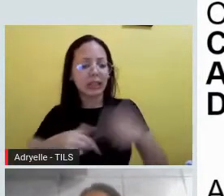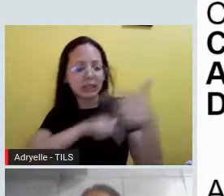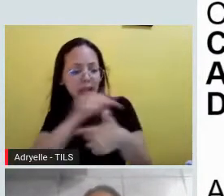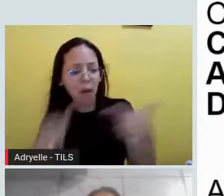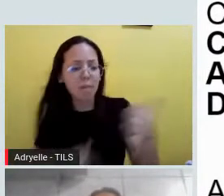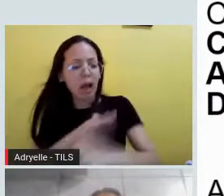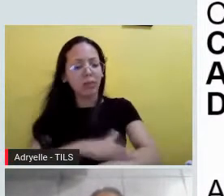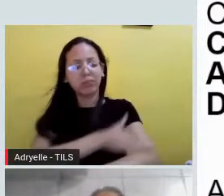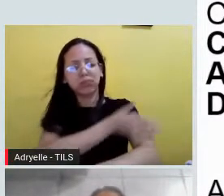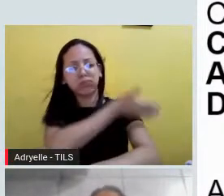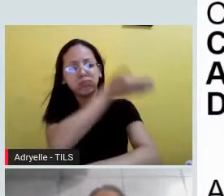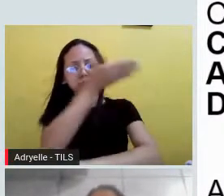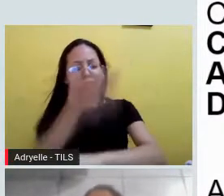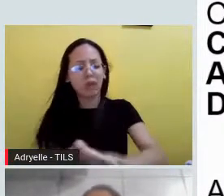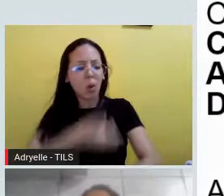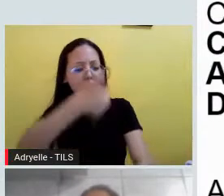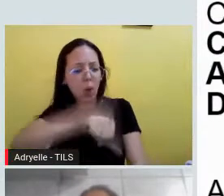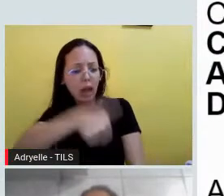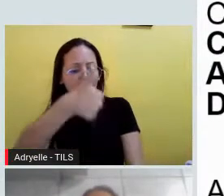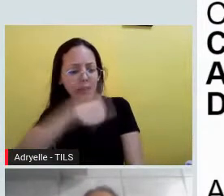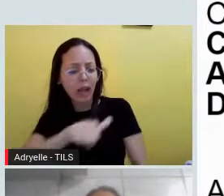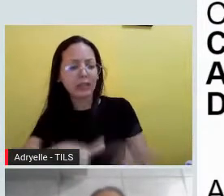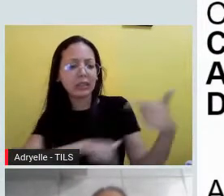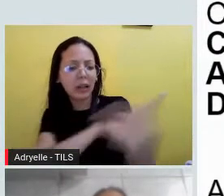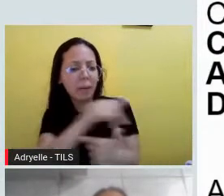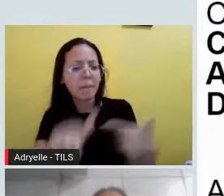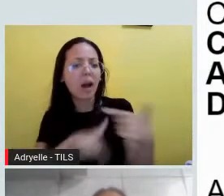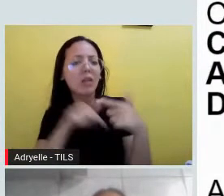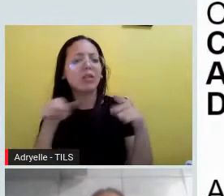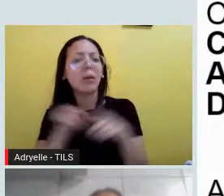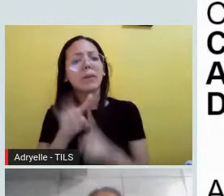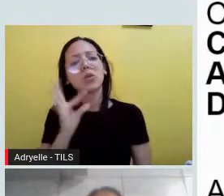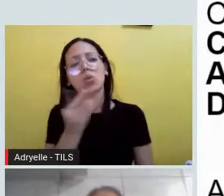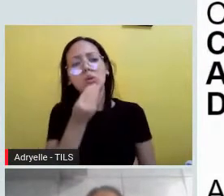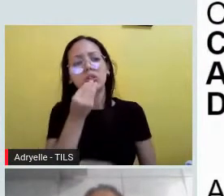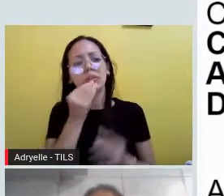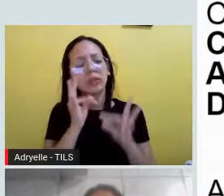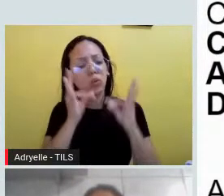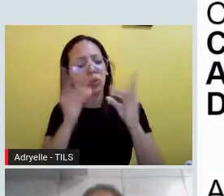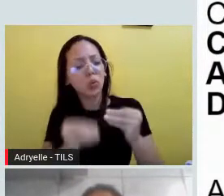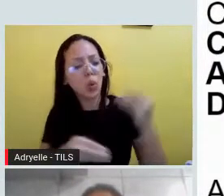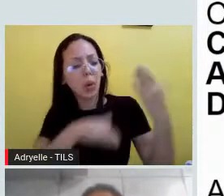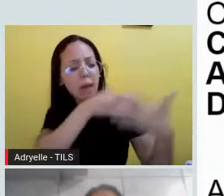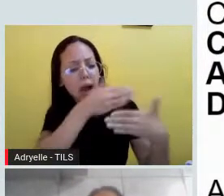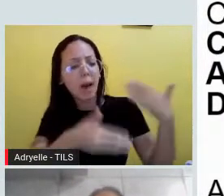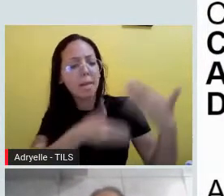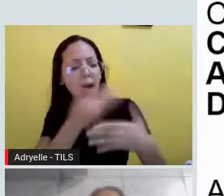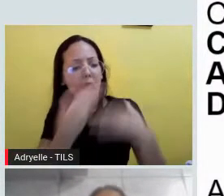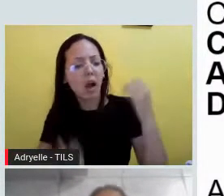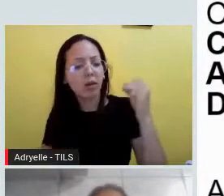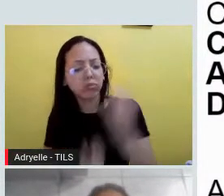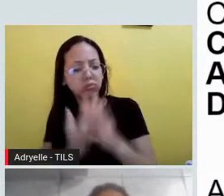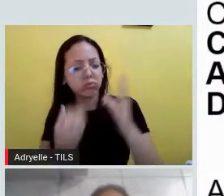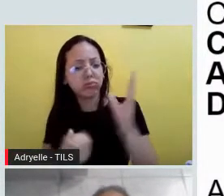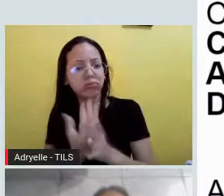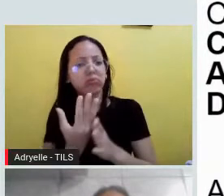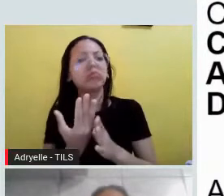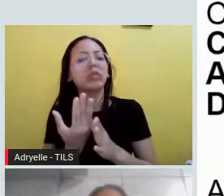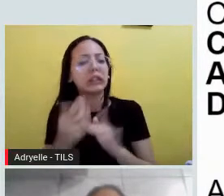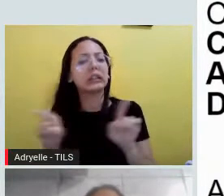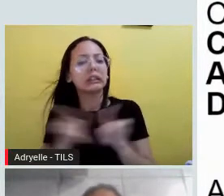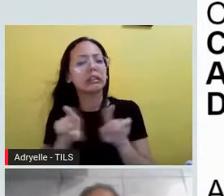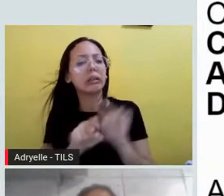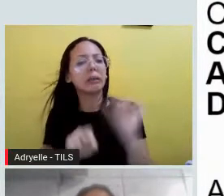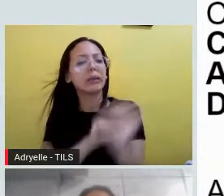condições de trabalho, e sem o conhecimento de todo o processo da fabricação e também